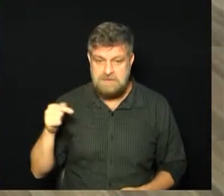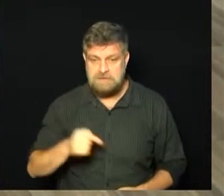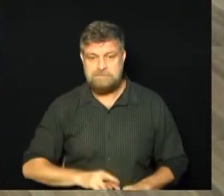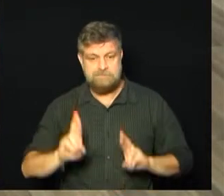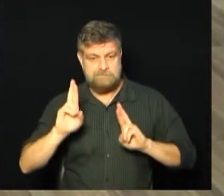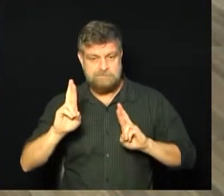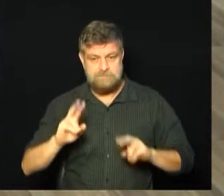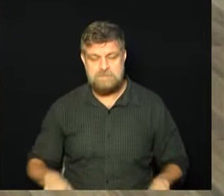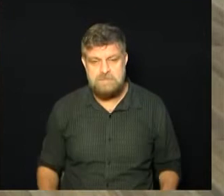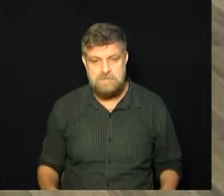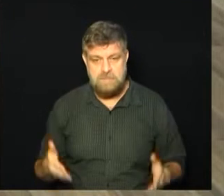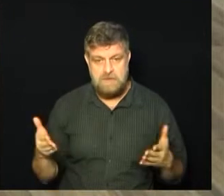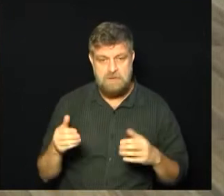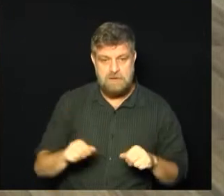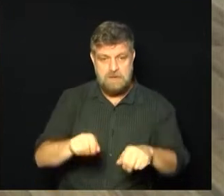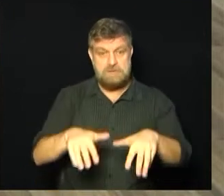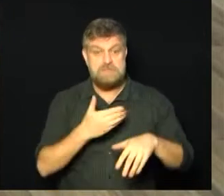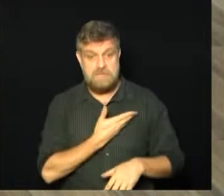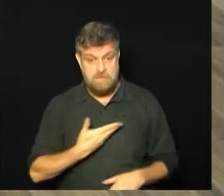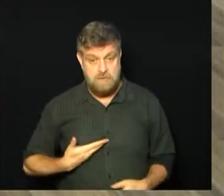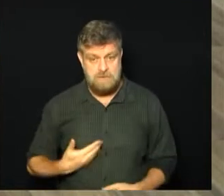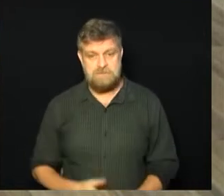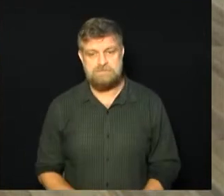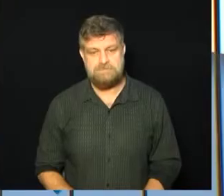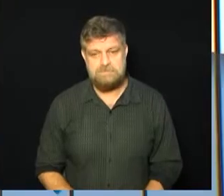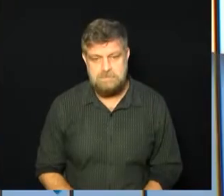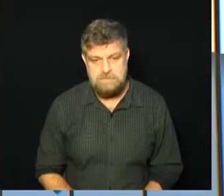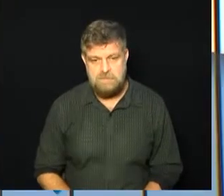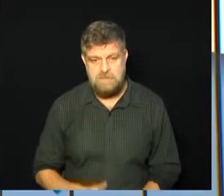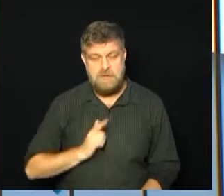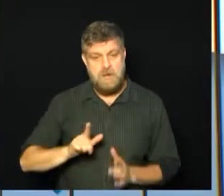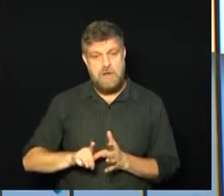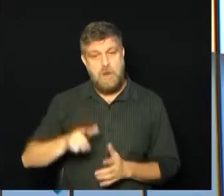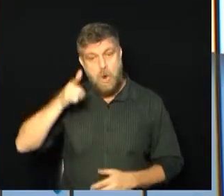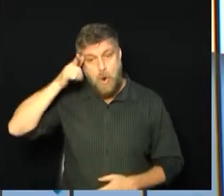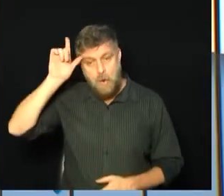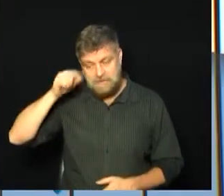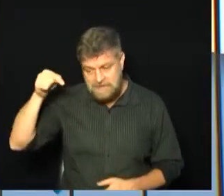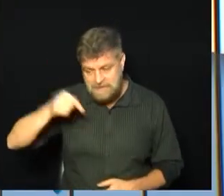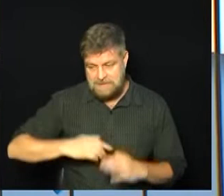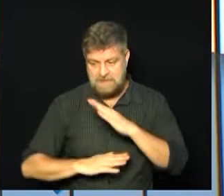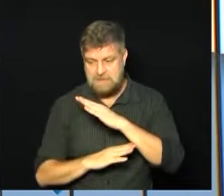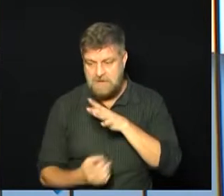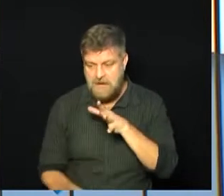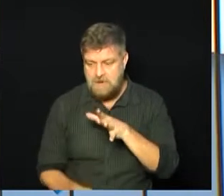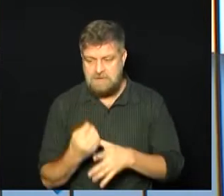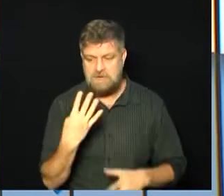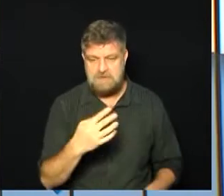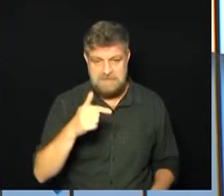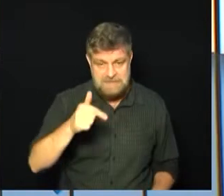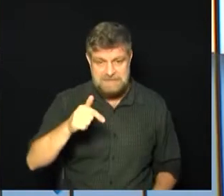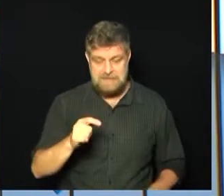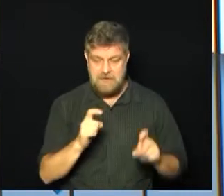torcida. Agora vamos falar de audiência pública? Bora! Olha, a gente teve ontem aqui na Câmara a realização da 47ª